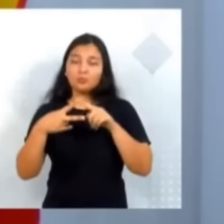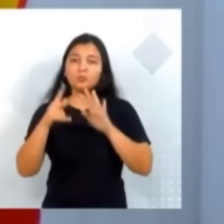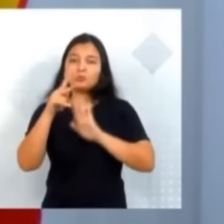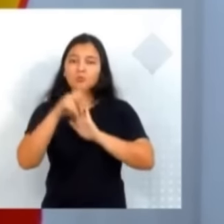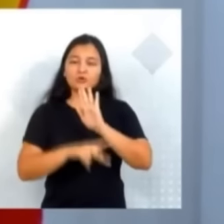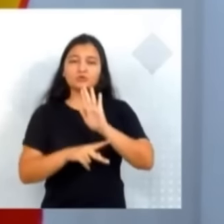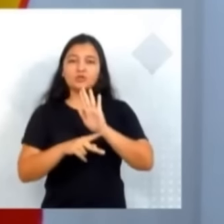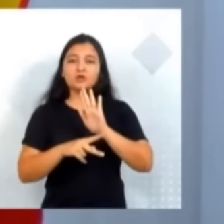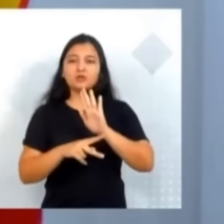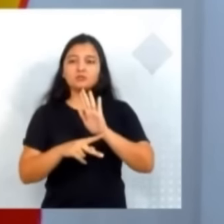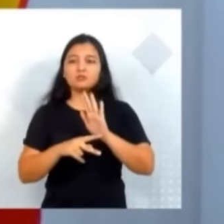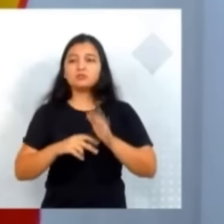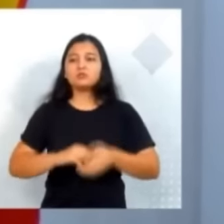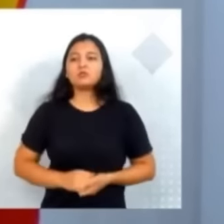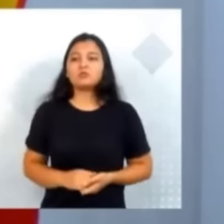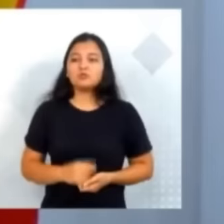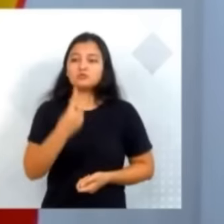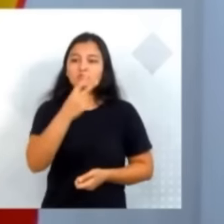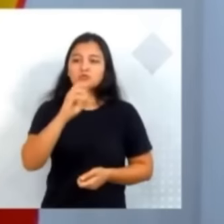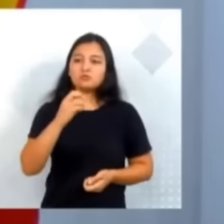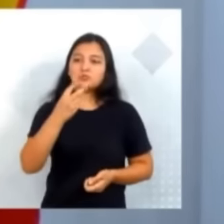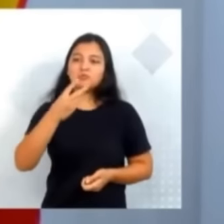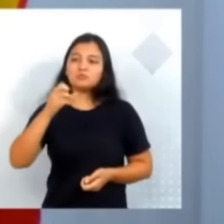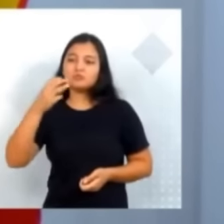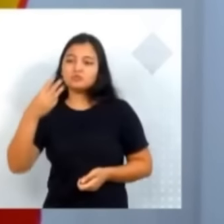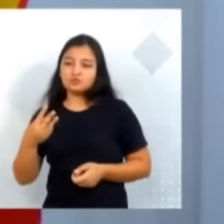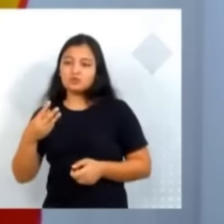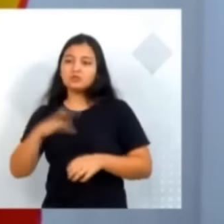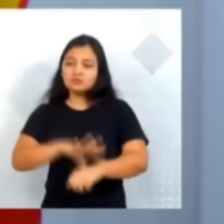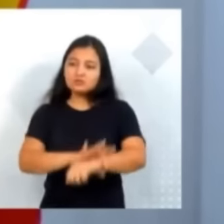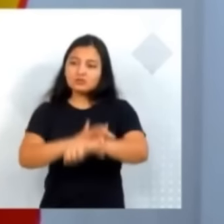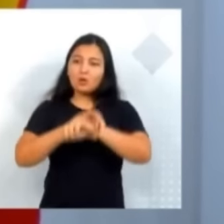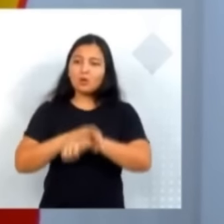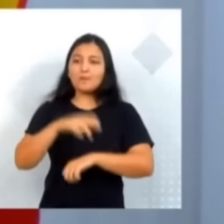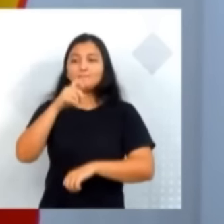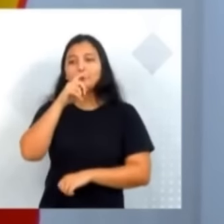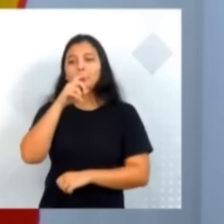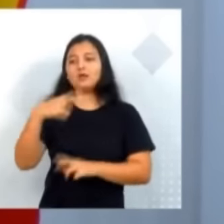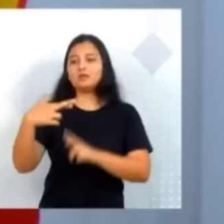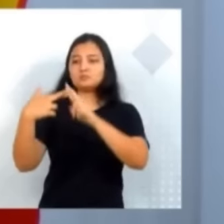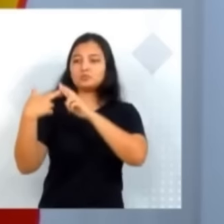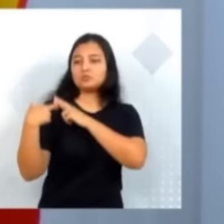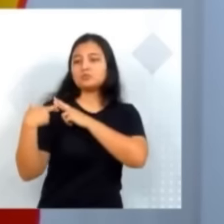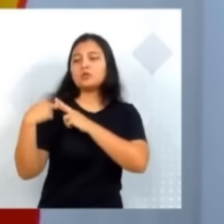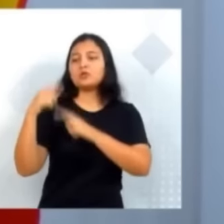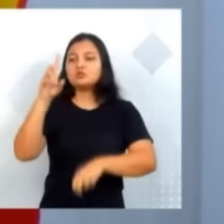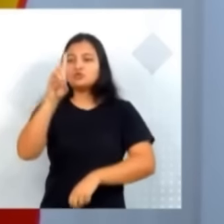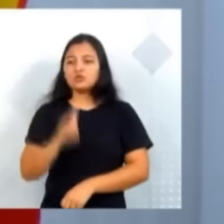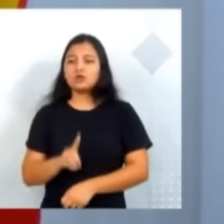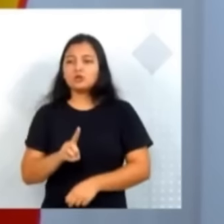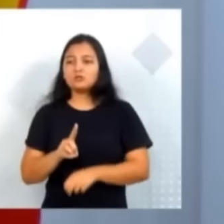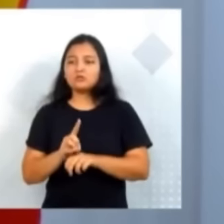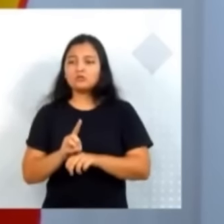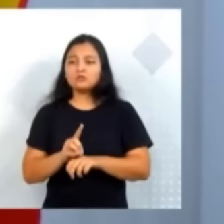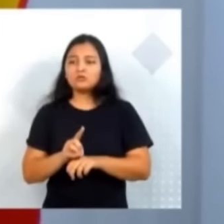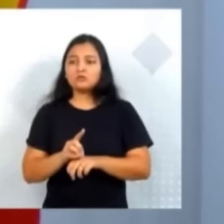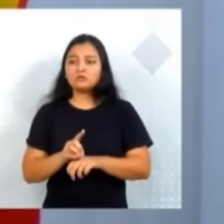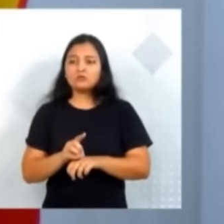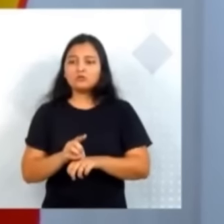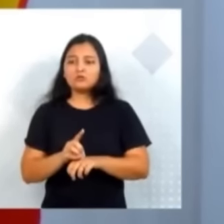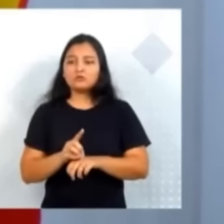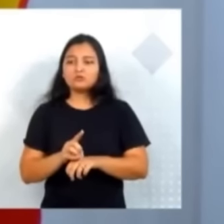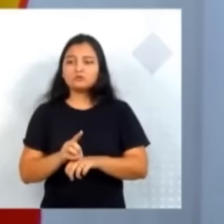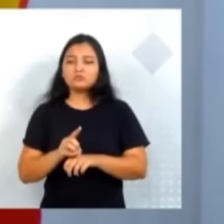recentíssimo 200 de 2023, que assegura aos pais e responsáveis o direito de vedarem a participação de seus